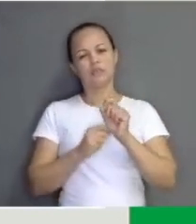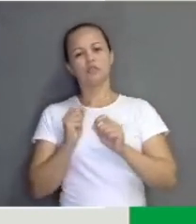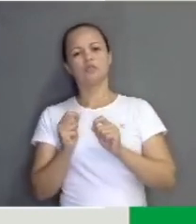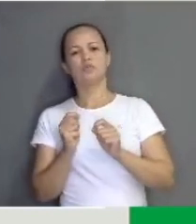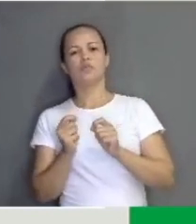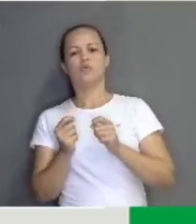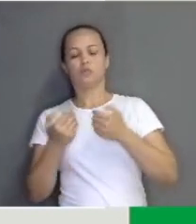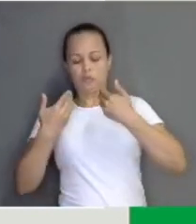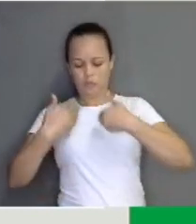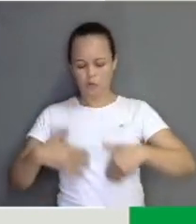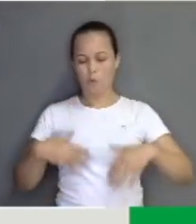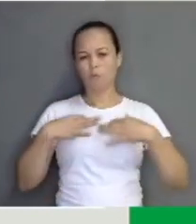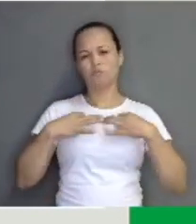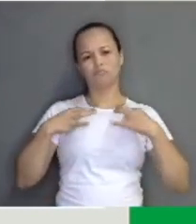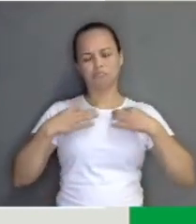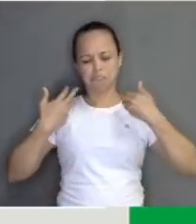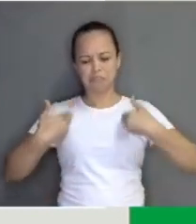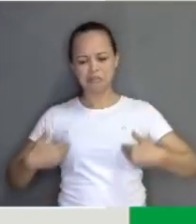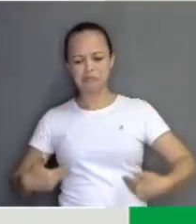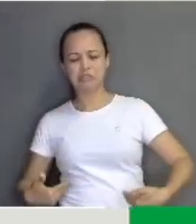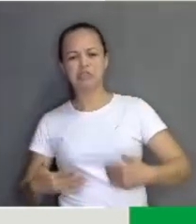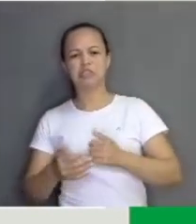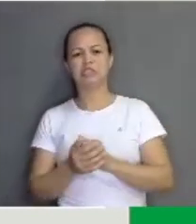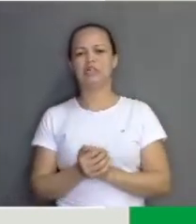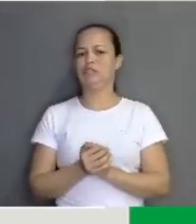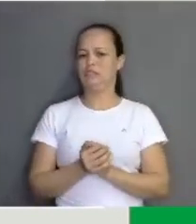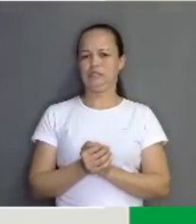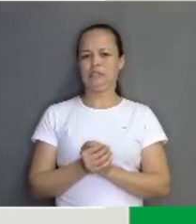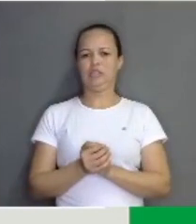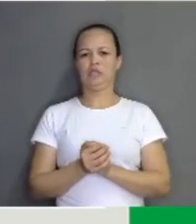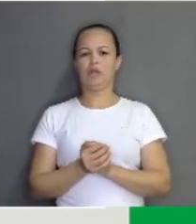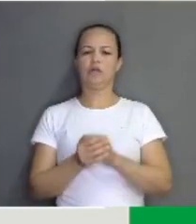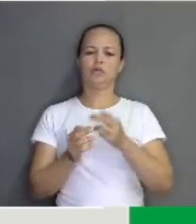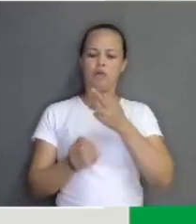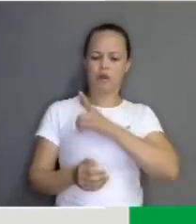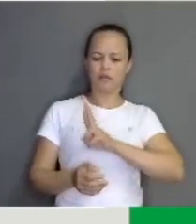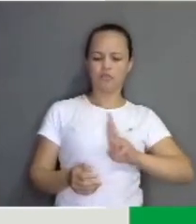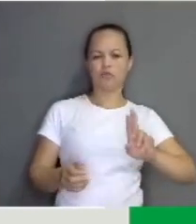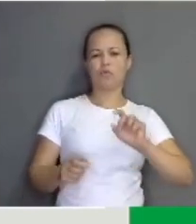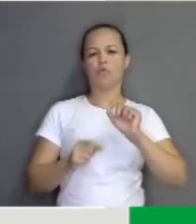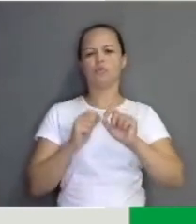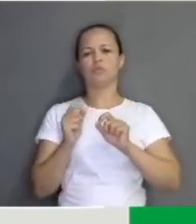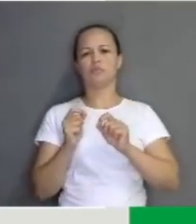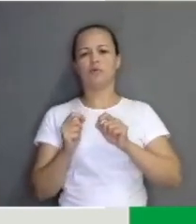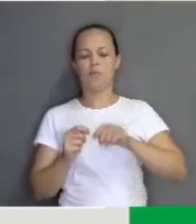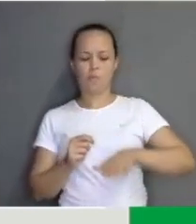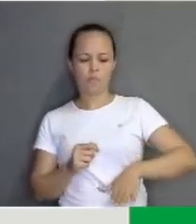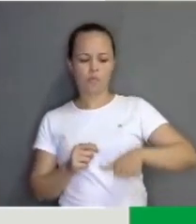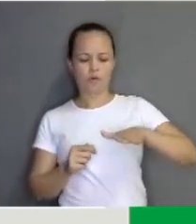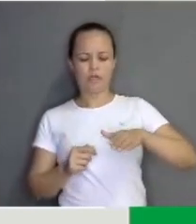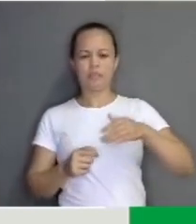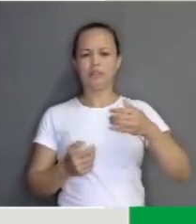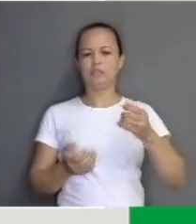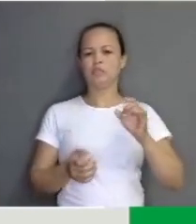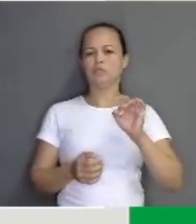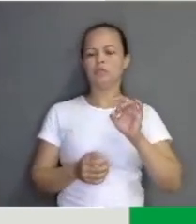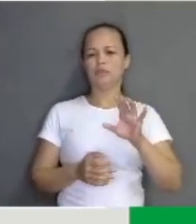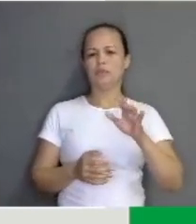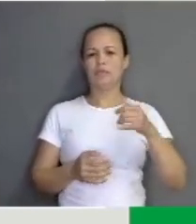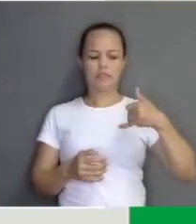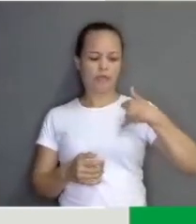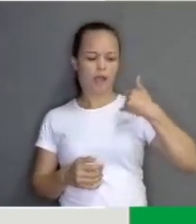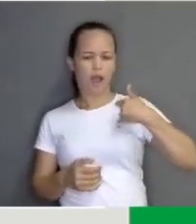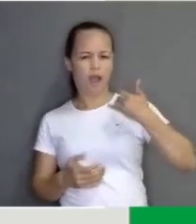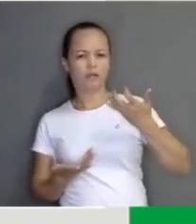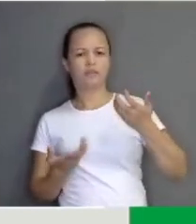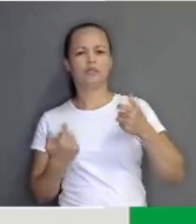musical, certo? Seja por idade, grupo social só de crianças, grupo social só de mulheres,